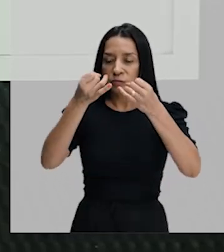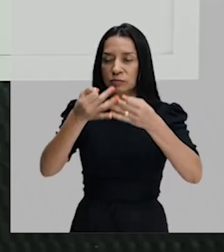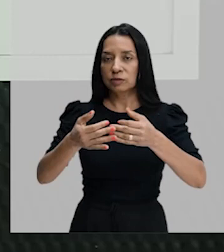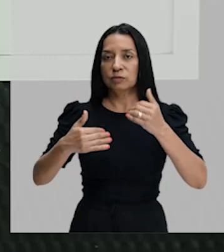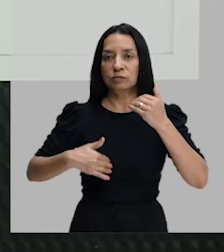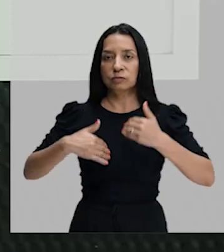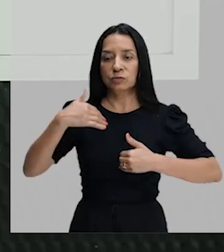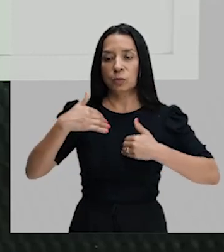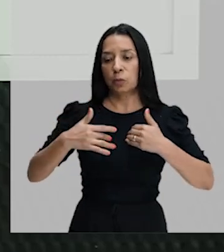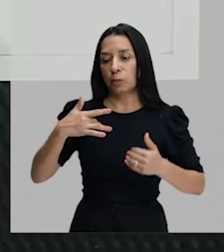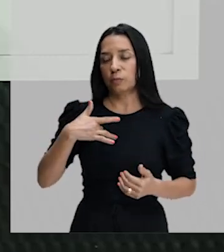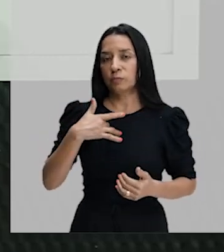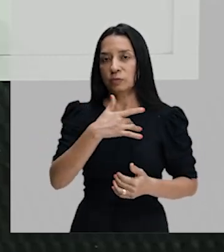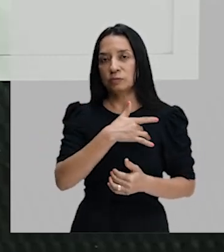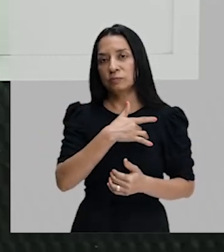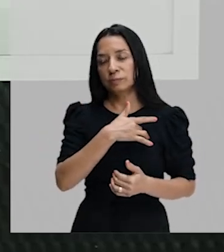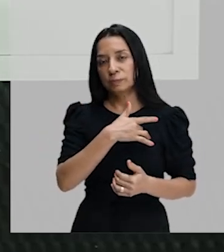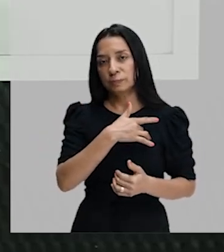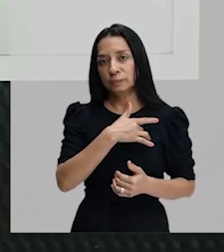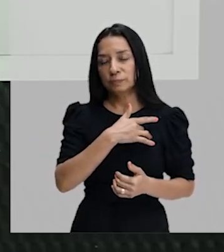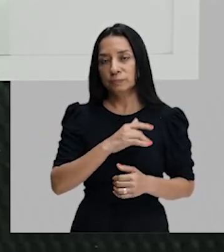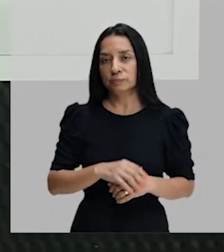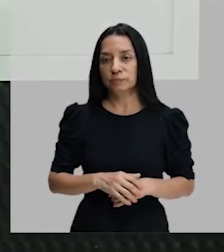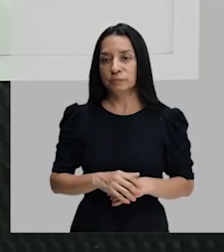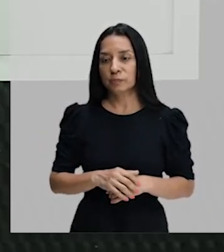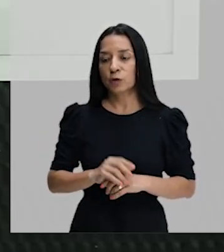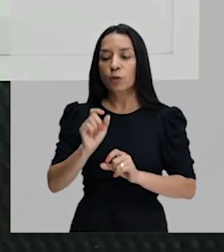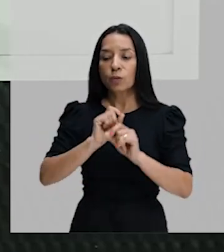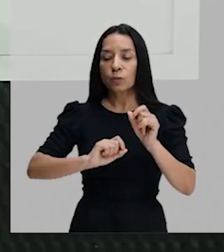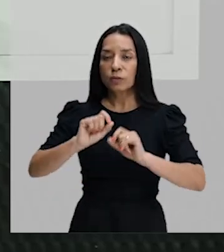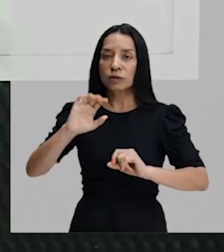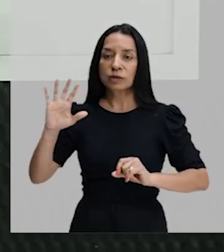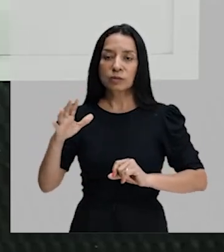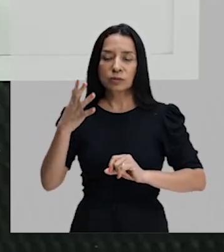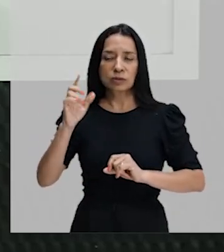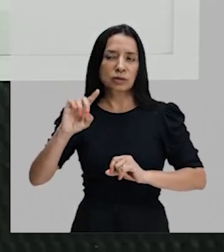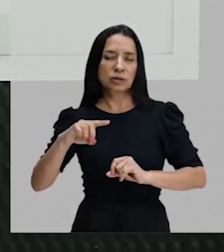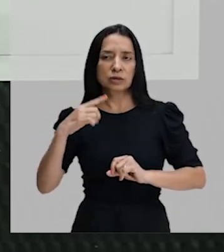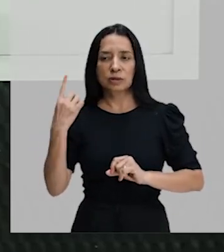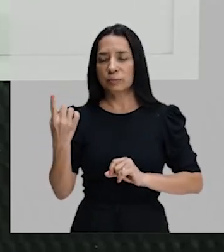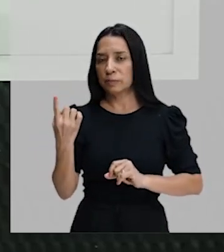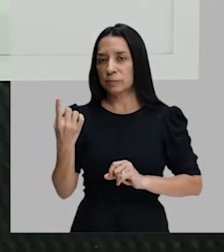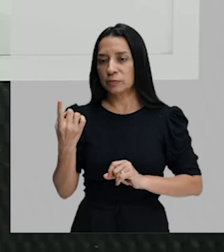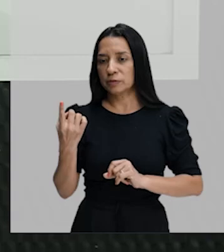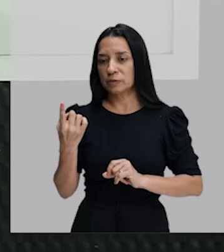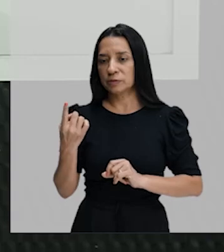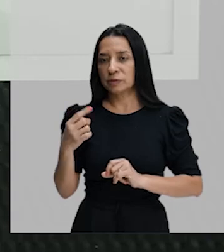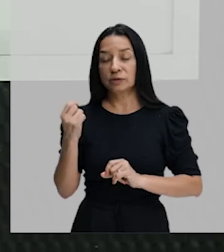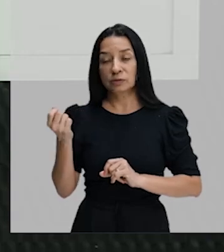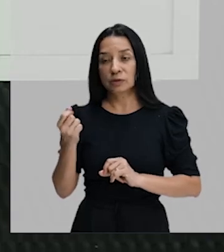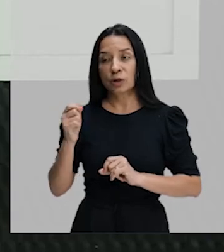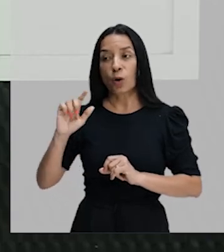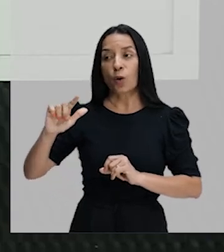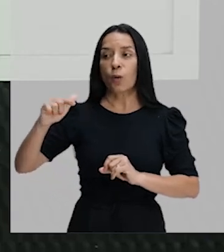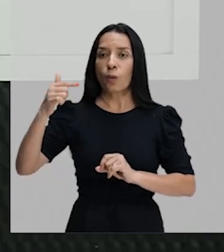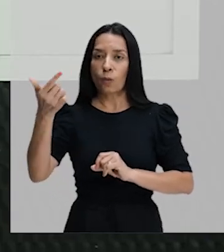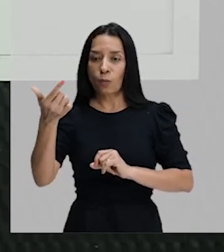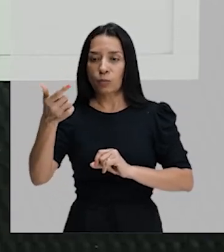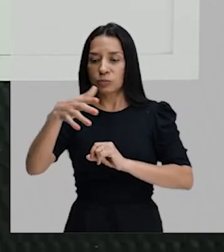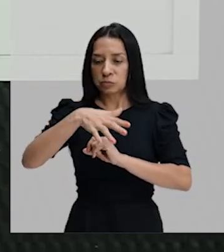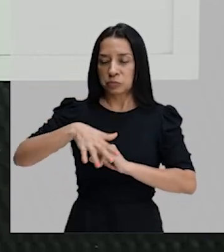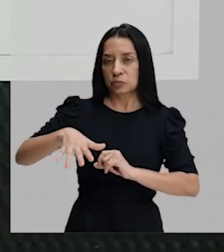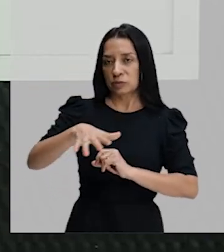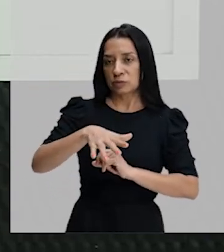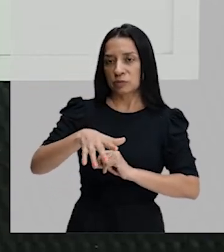E o fenômeno, né, o que vai acontecer com ele, as consequências vão ser de situações externas, não de situação